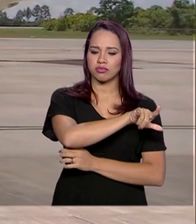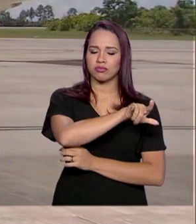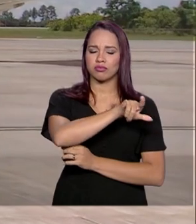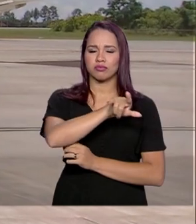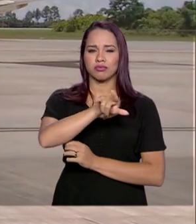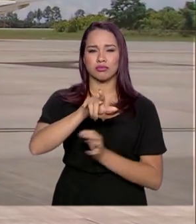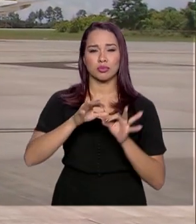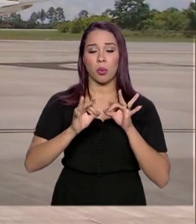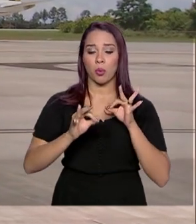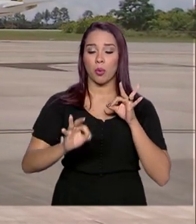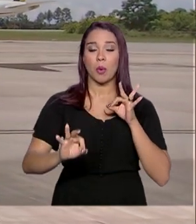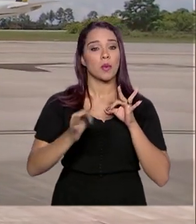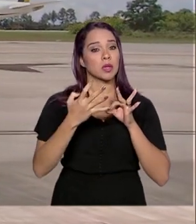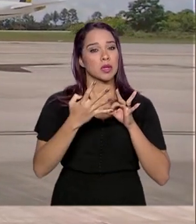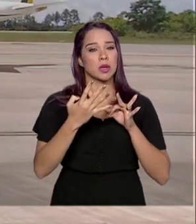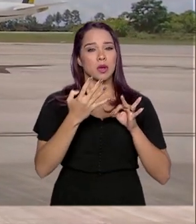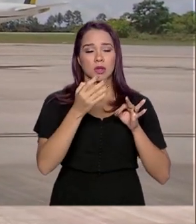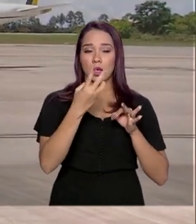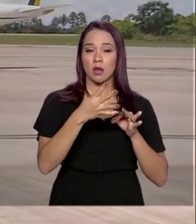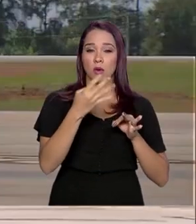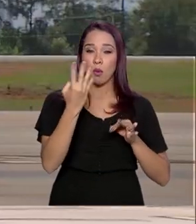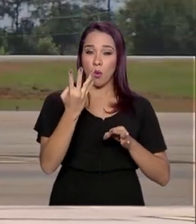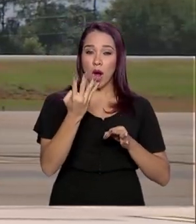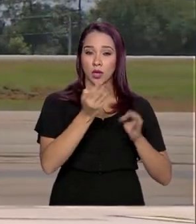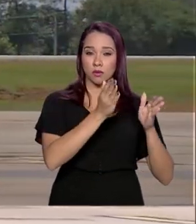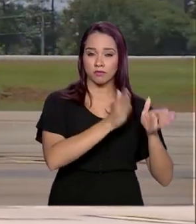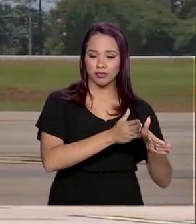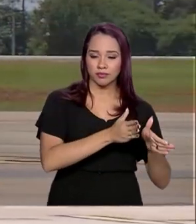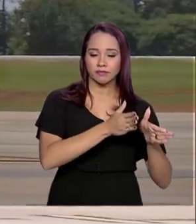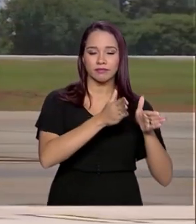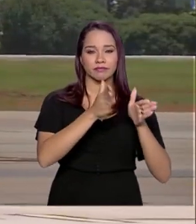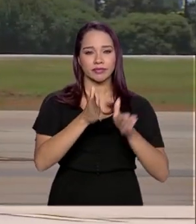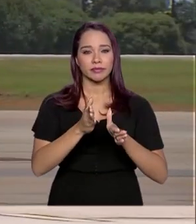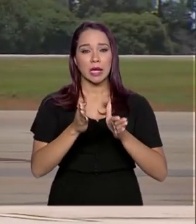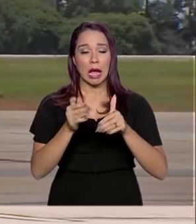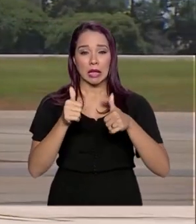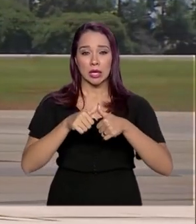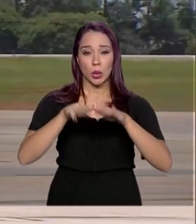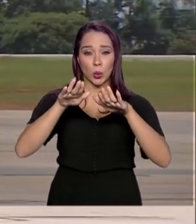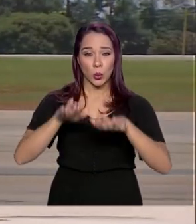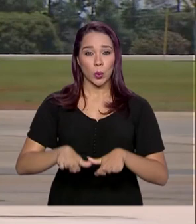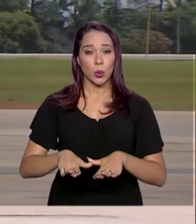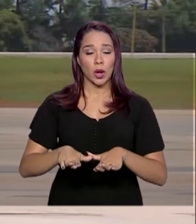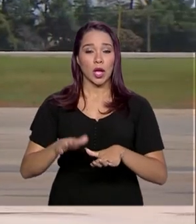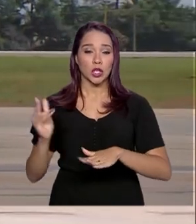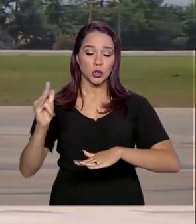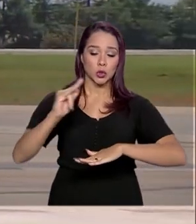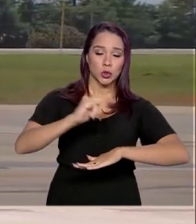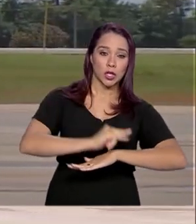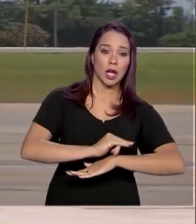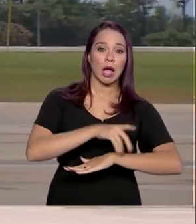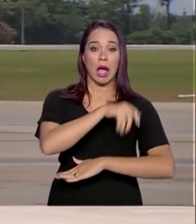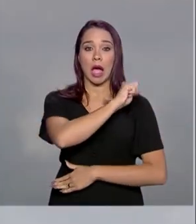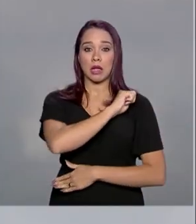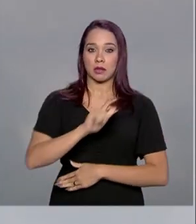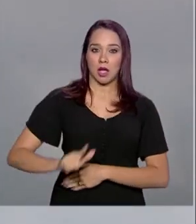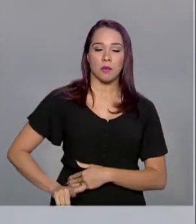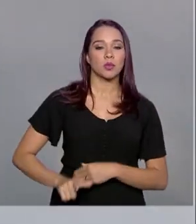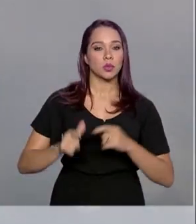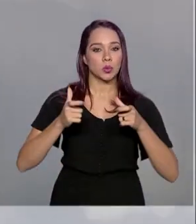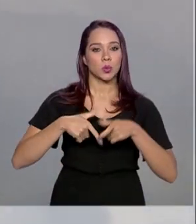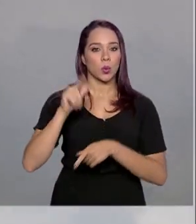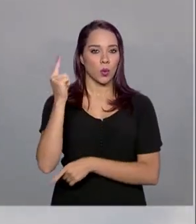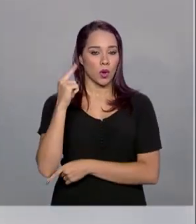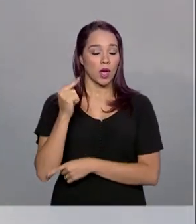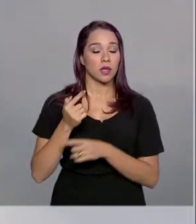A previsão é de 4 escalas até o desembarque na base aérea de Anápolis, no interior do Goiás, onde essas